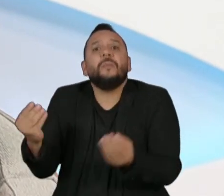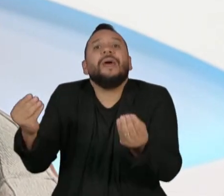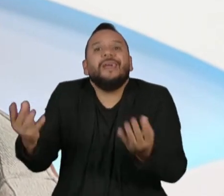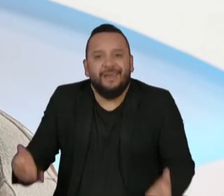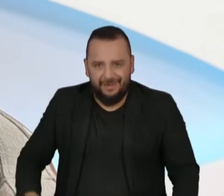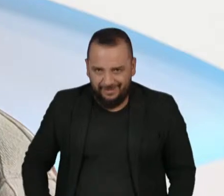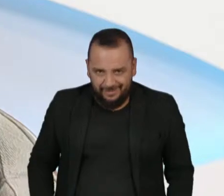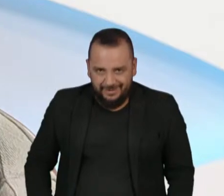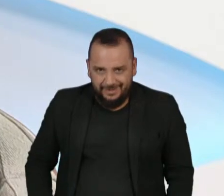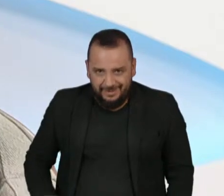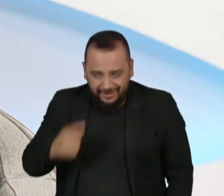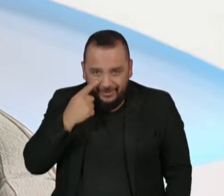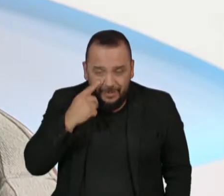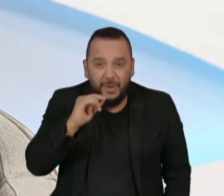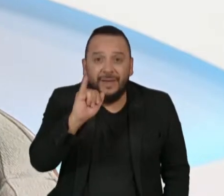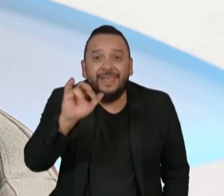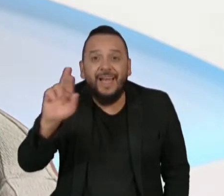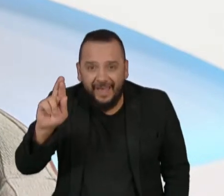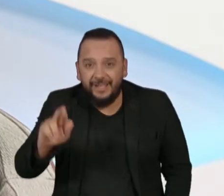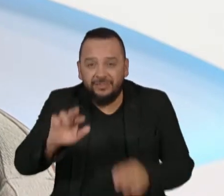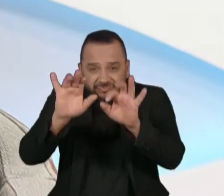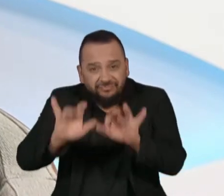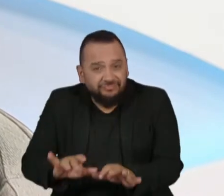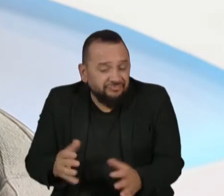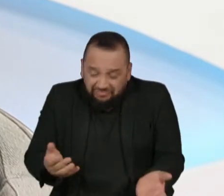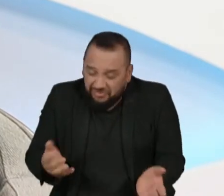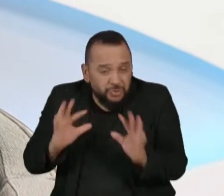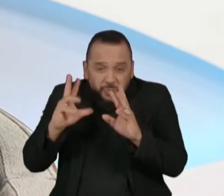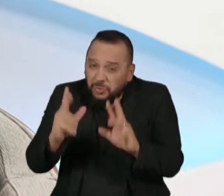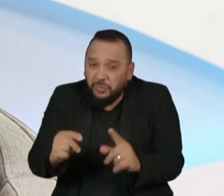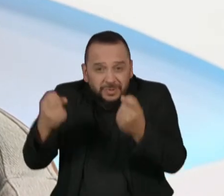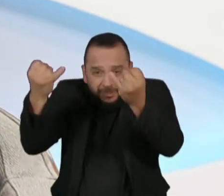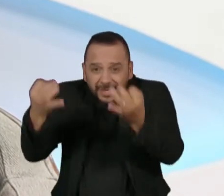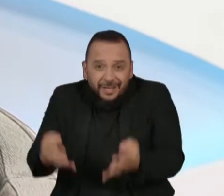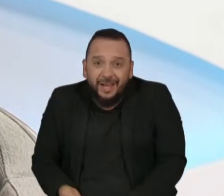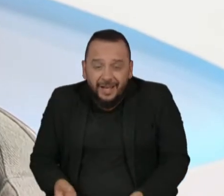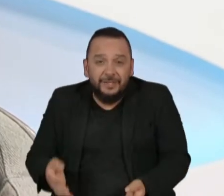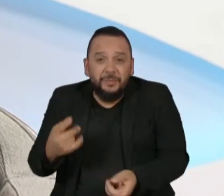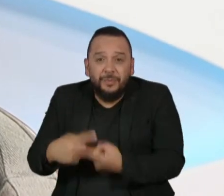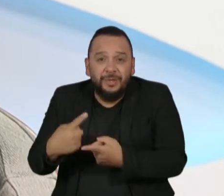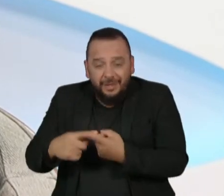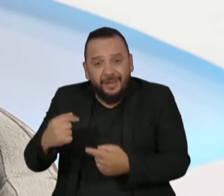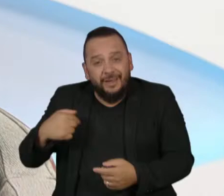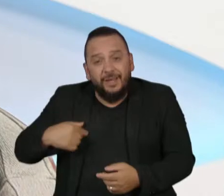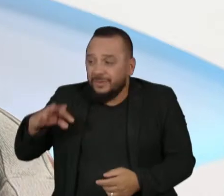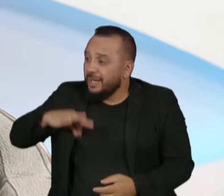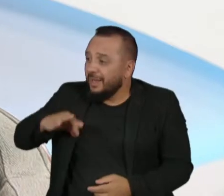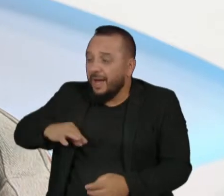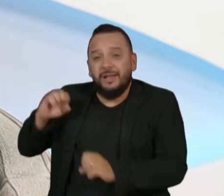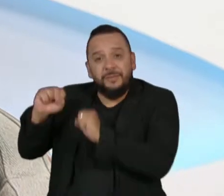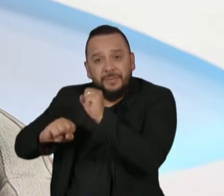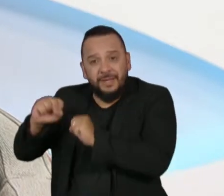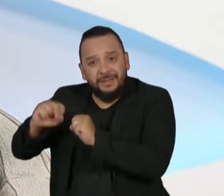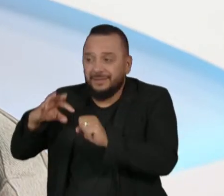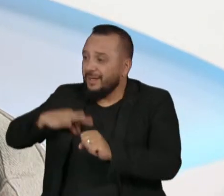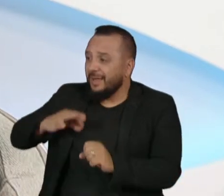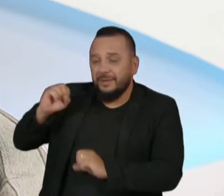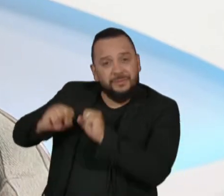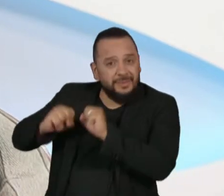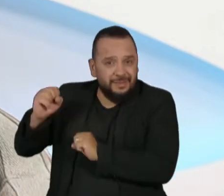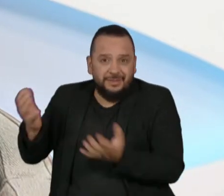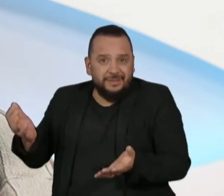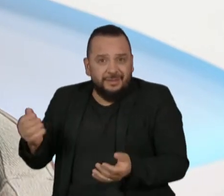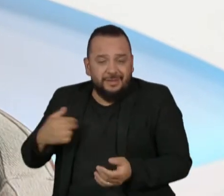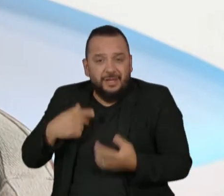você pega meu imposto de renda, você vai ver que está ali declarado o que eu ganhei na carteira. Eu fui crescendo e fui um dos melhores funcionários dessa